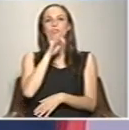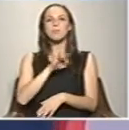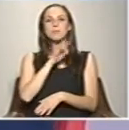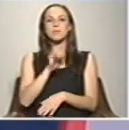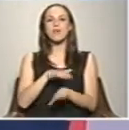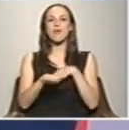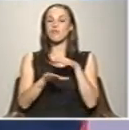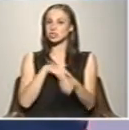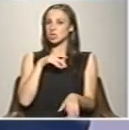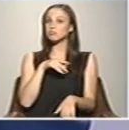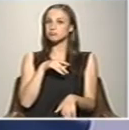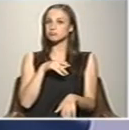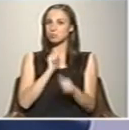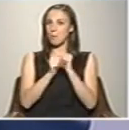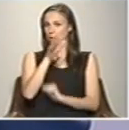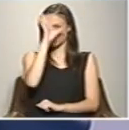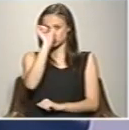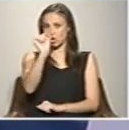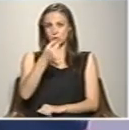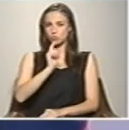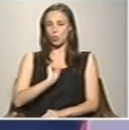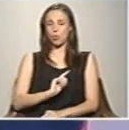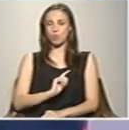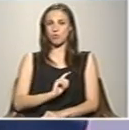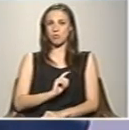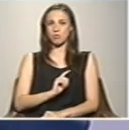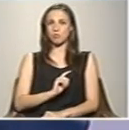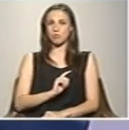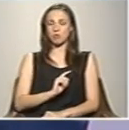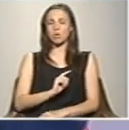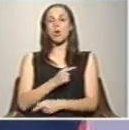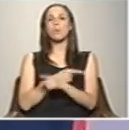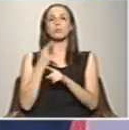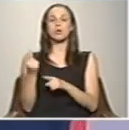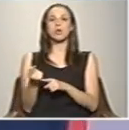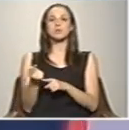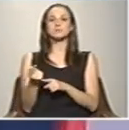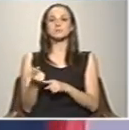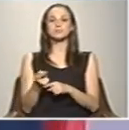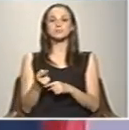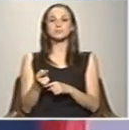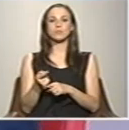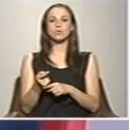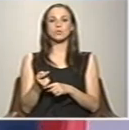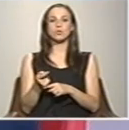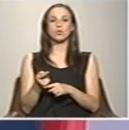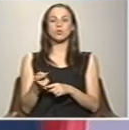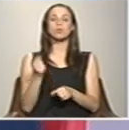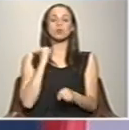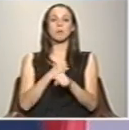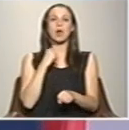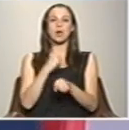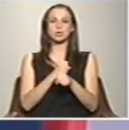do Estado, não é? Porque, de alguma forma, nós estamos a pedir que os serviços façam o trabalho